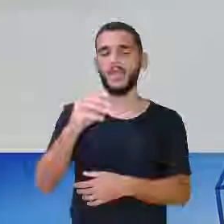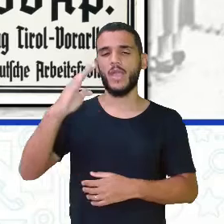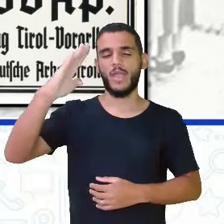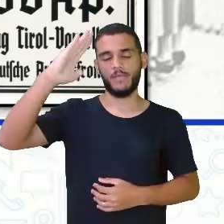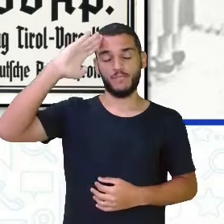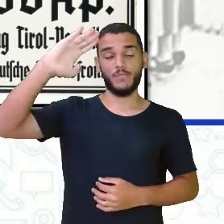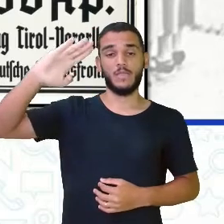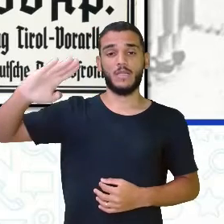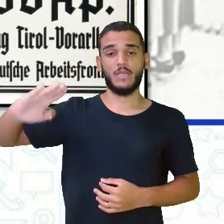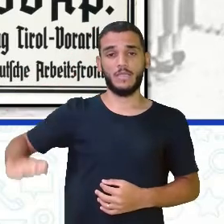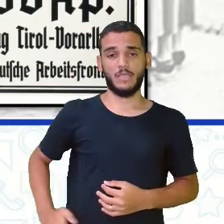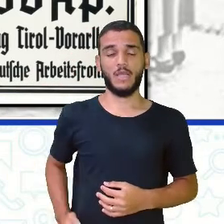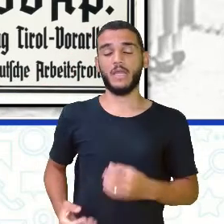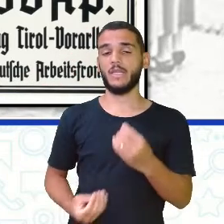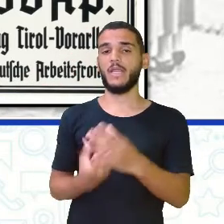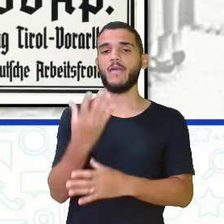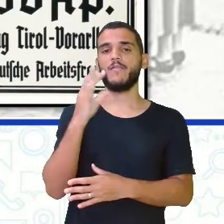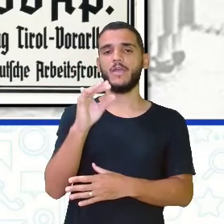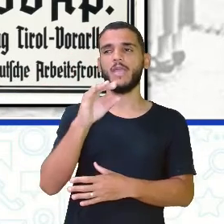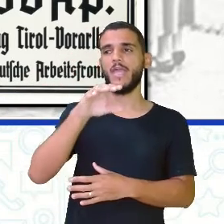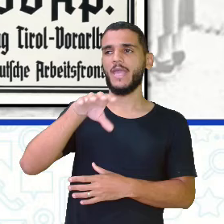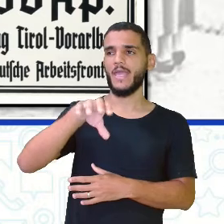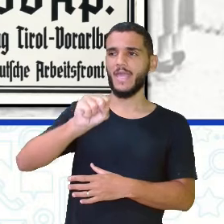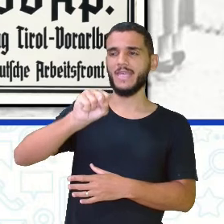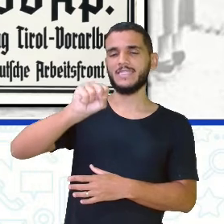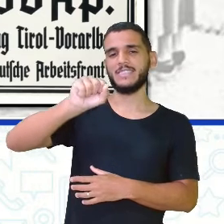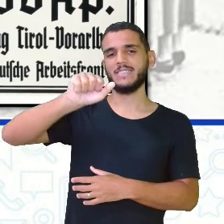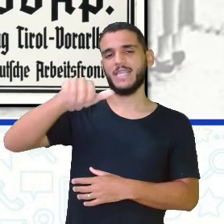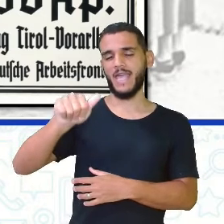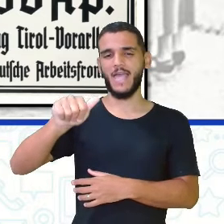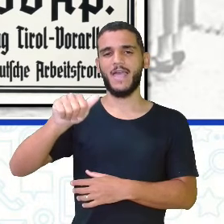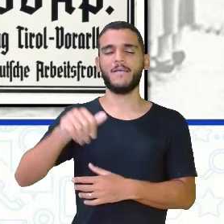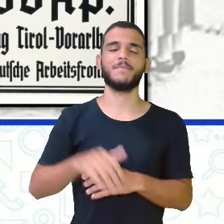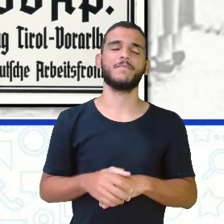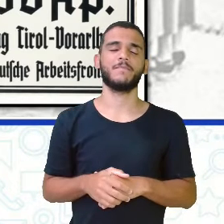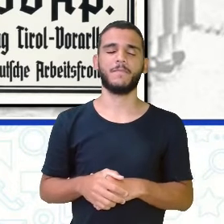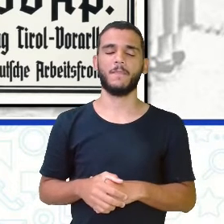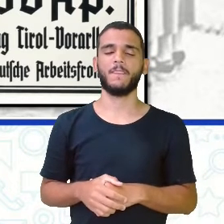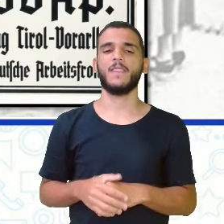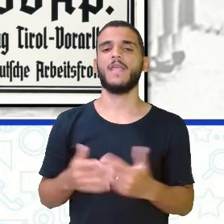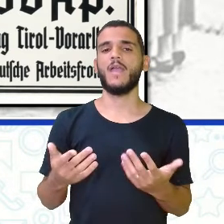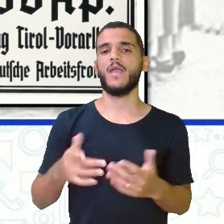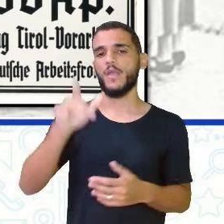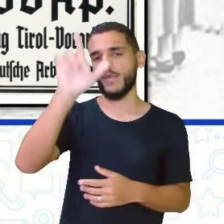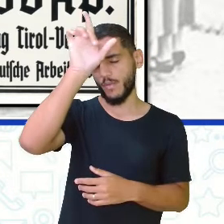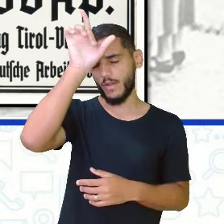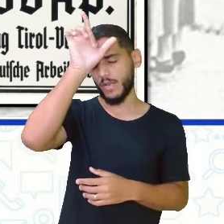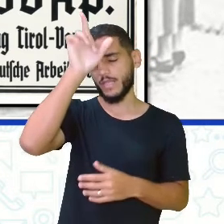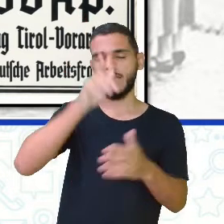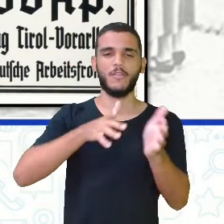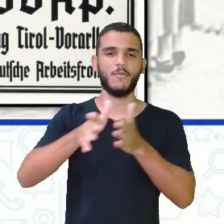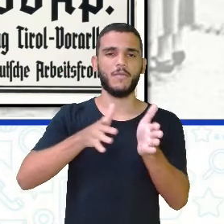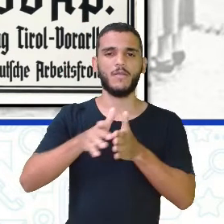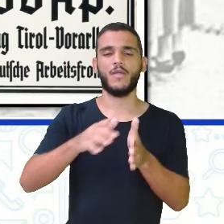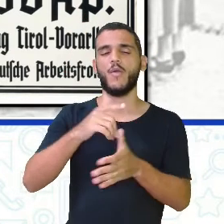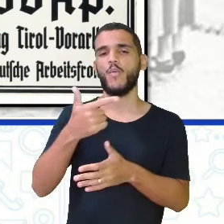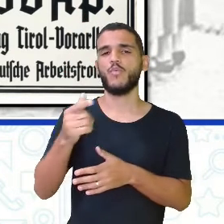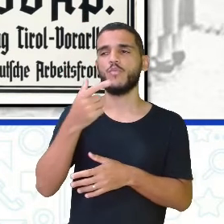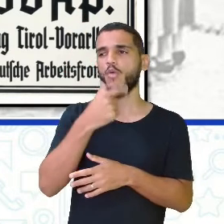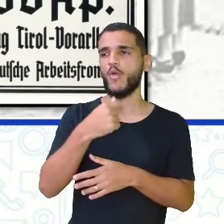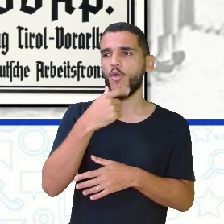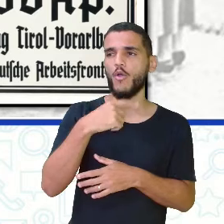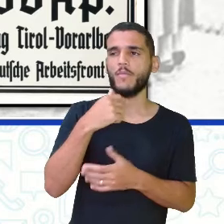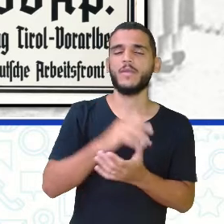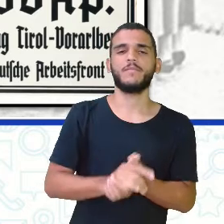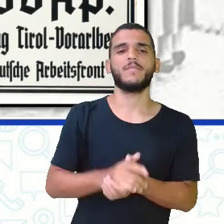formavam as SA, né, que eram as milícias, né, conhecido como camisas pardas, e o seu líder, no momento, era o Ernst Röhm,